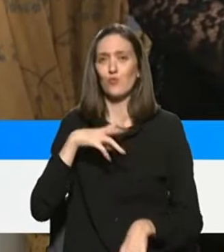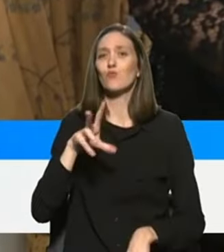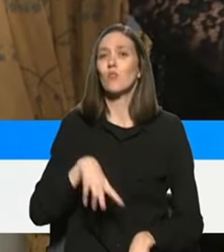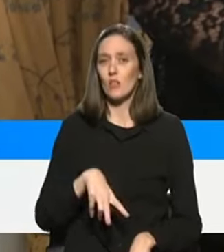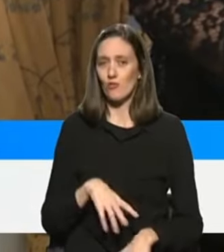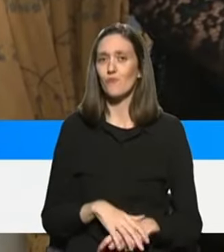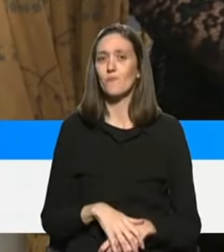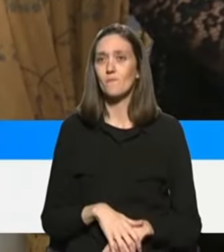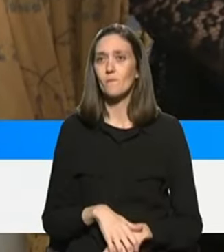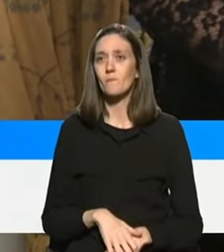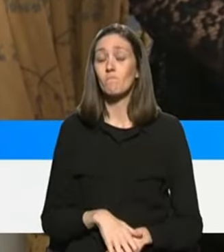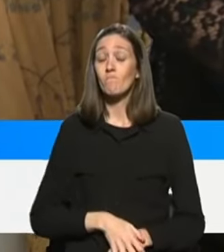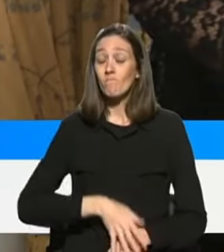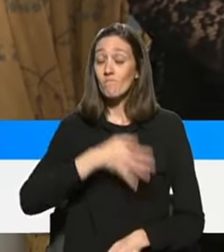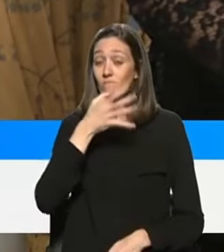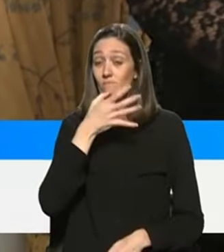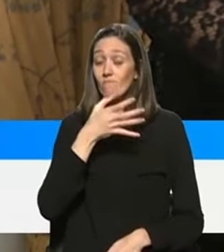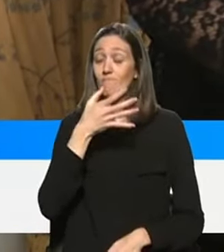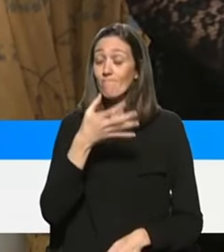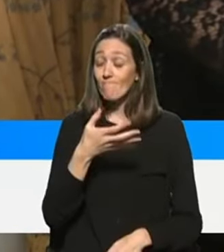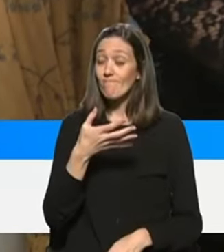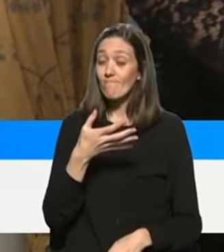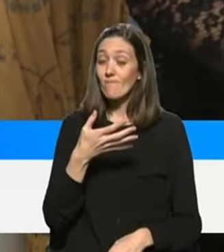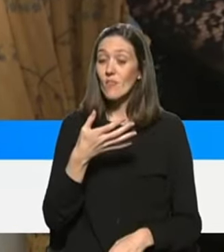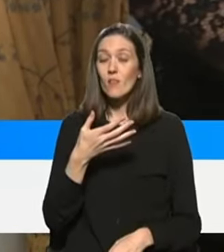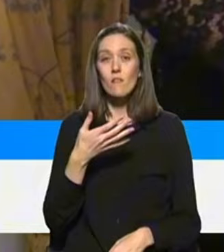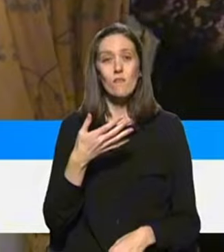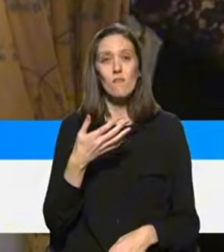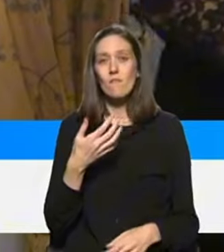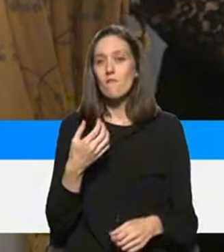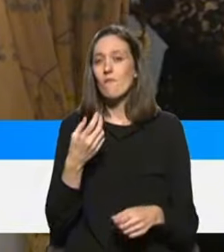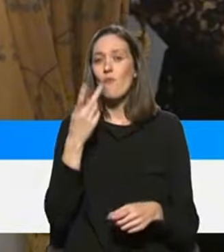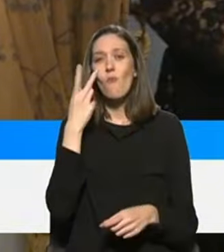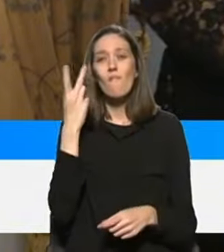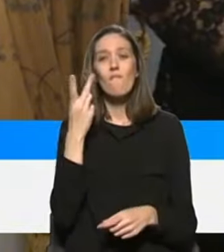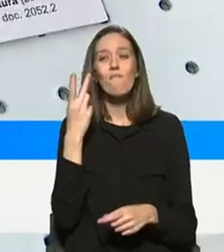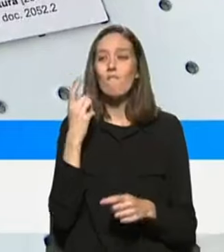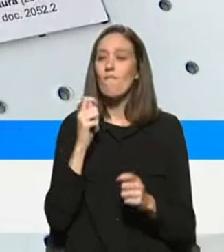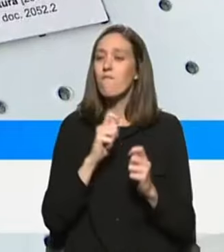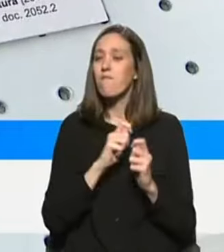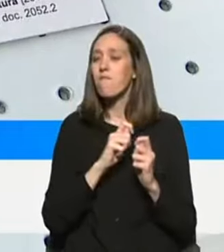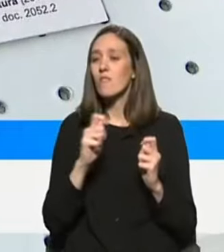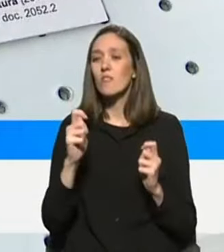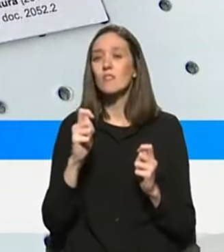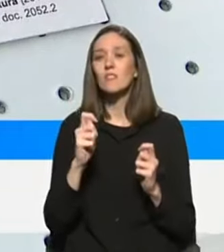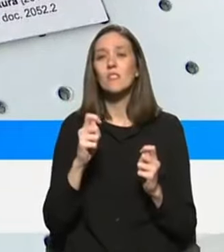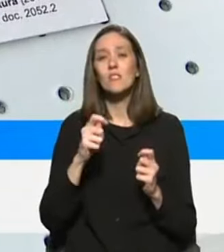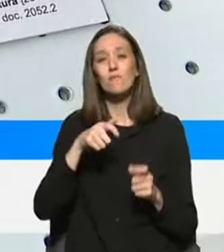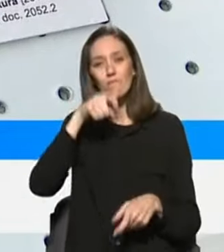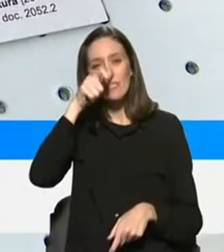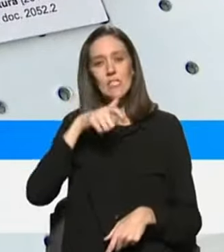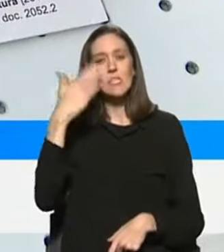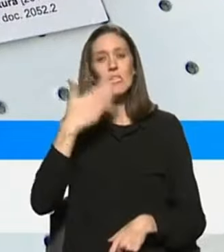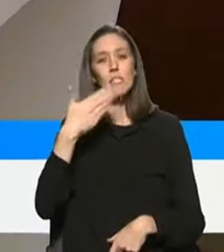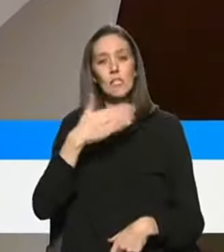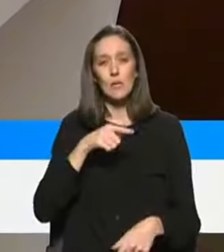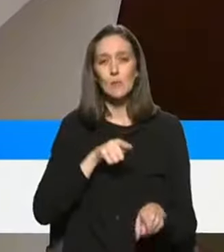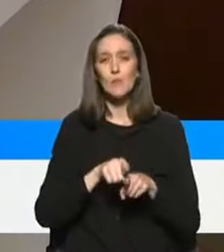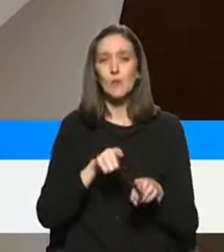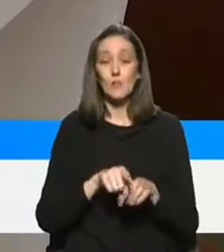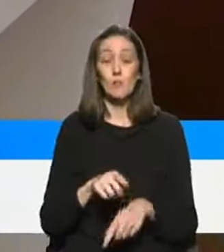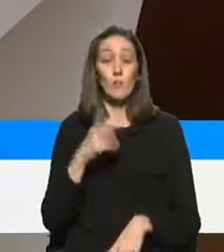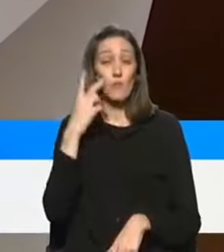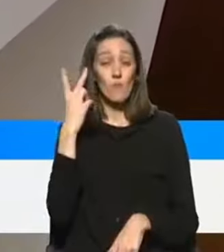Evocamos, afinal, uma longa carreira de cidadania e de político. Uma vida dedicada